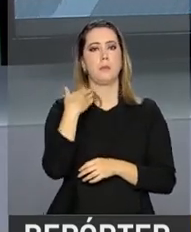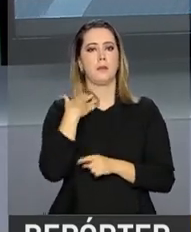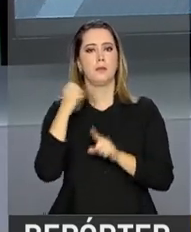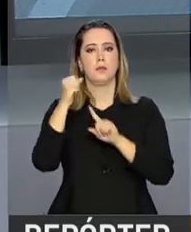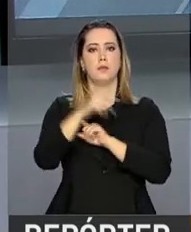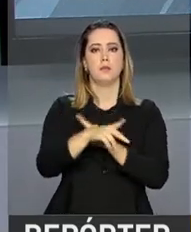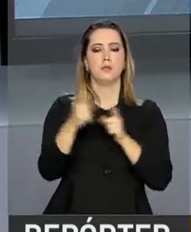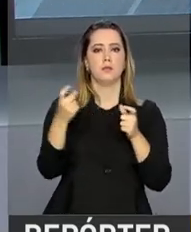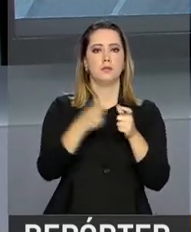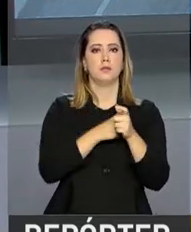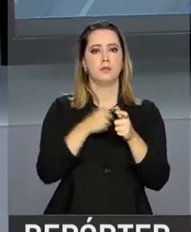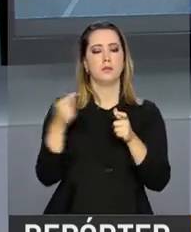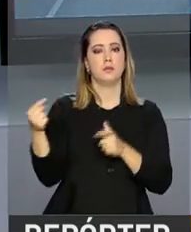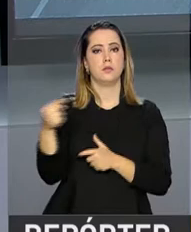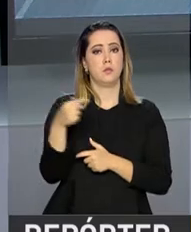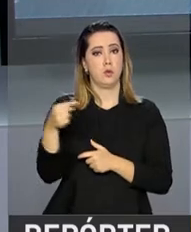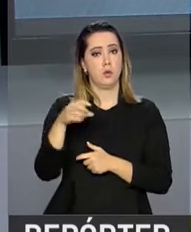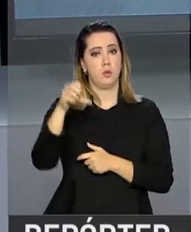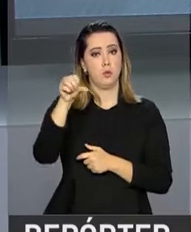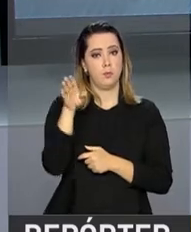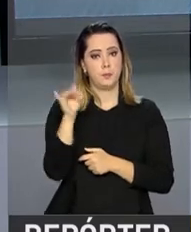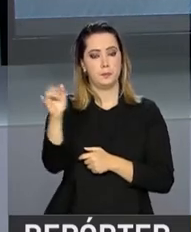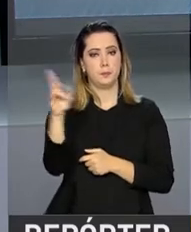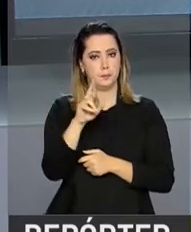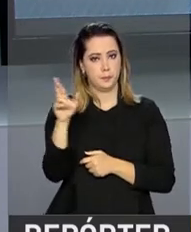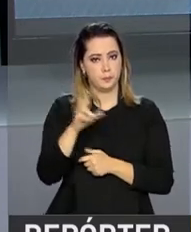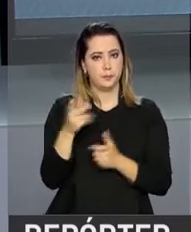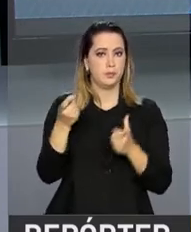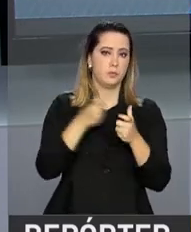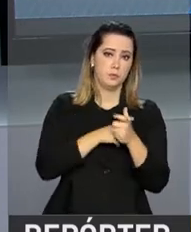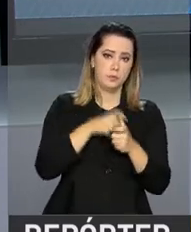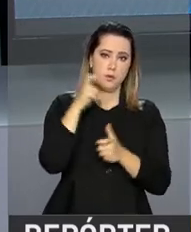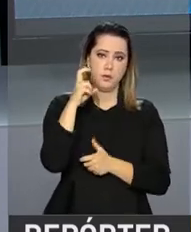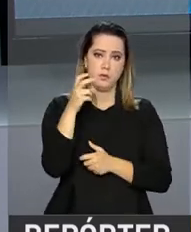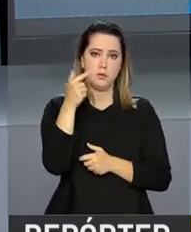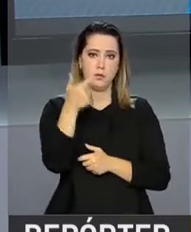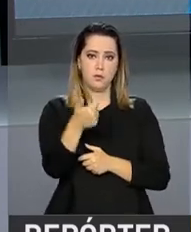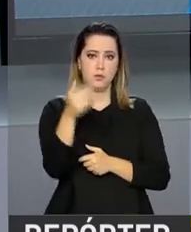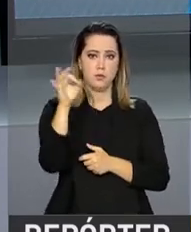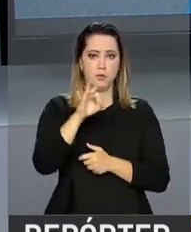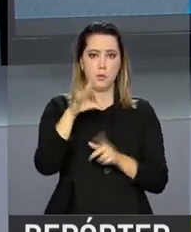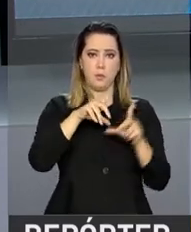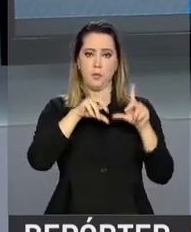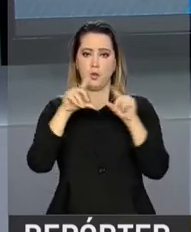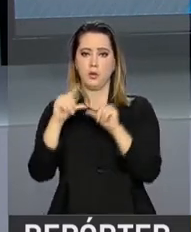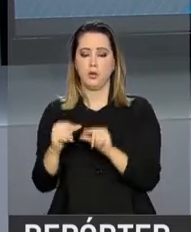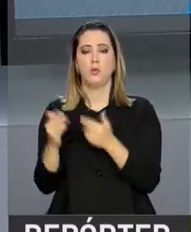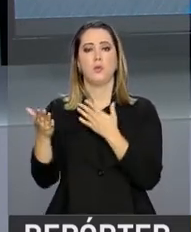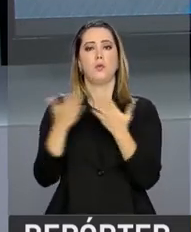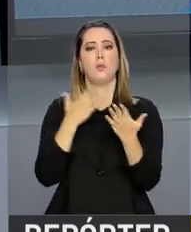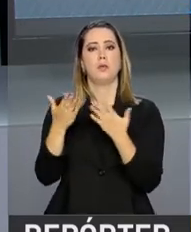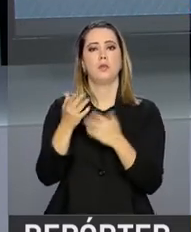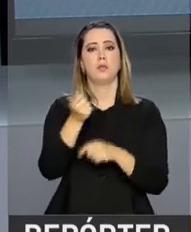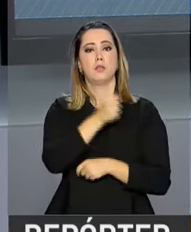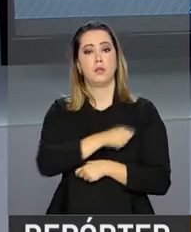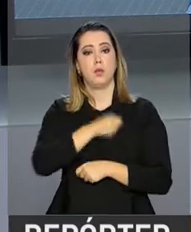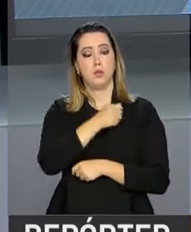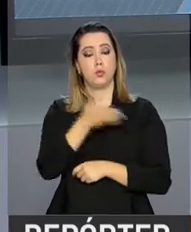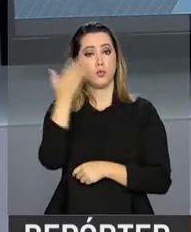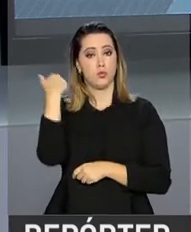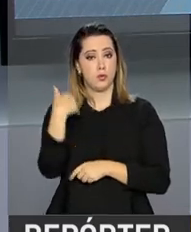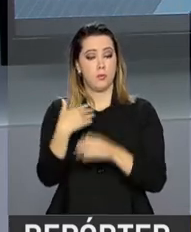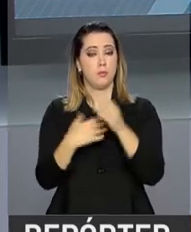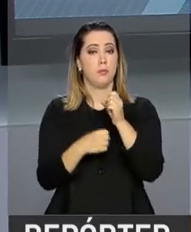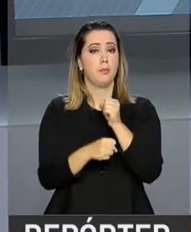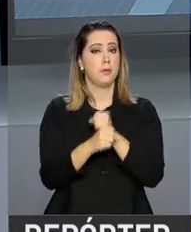negativo de mais de 9 bilhões de reais o déficit é 52% menor do que o registrado em agosto do ano passado